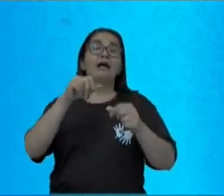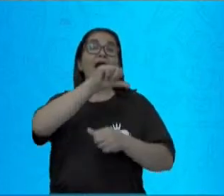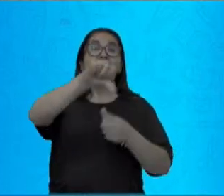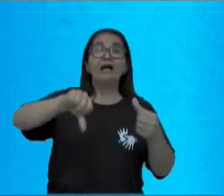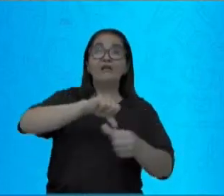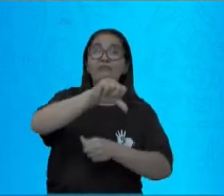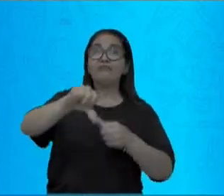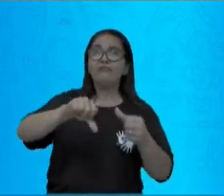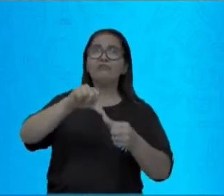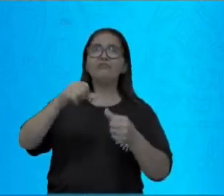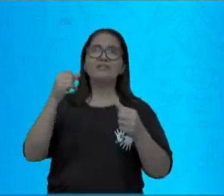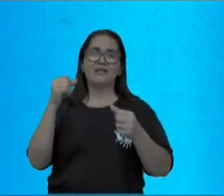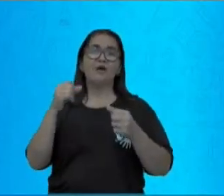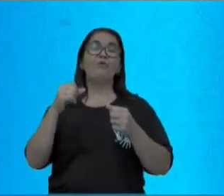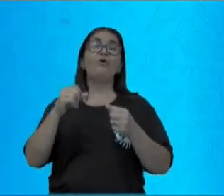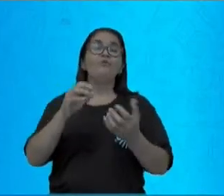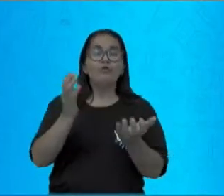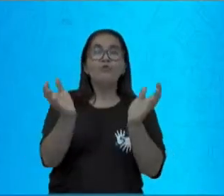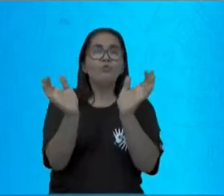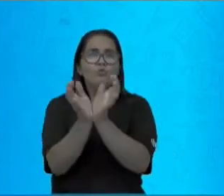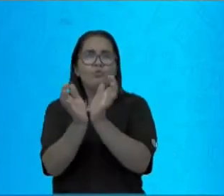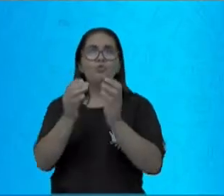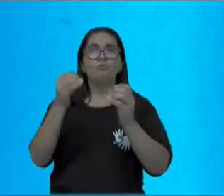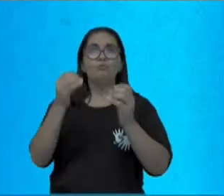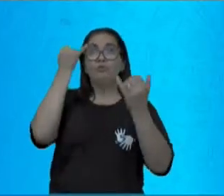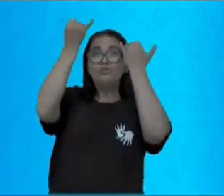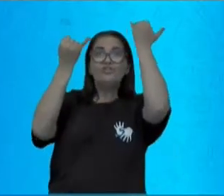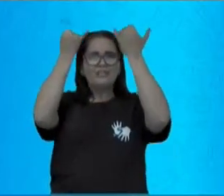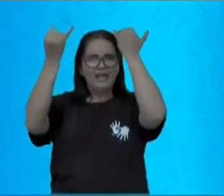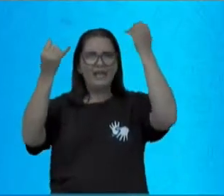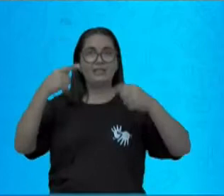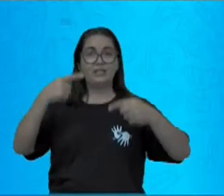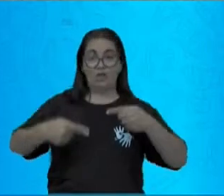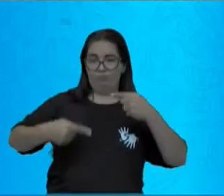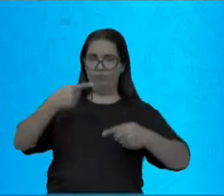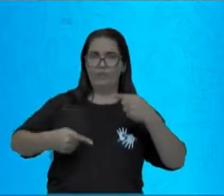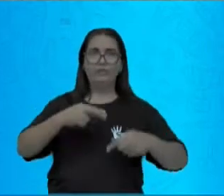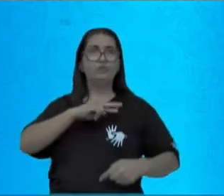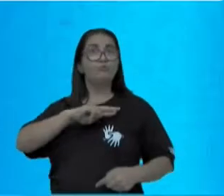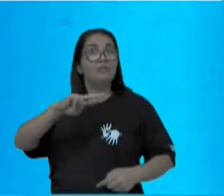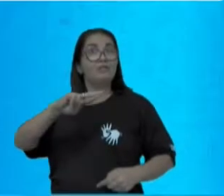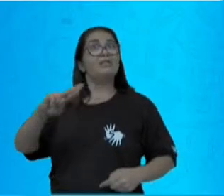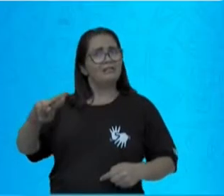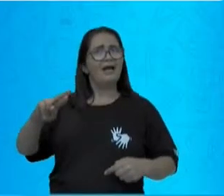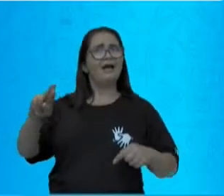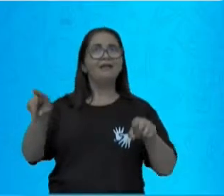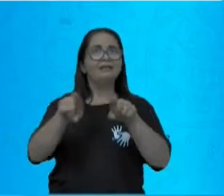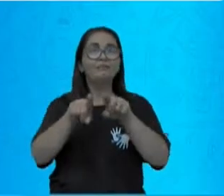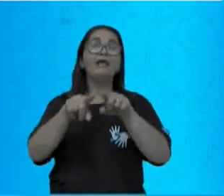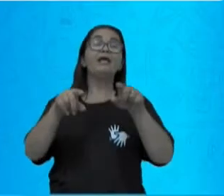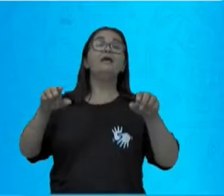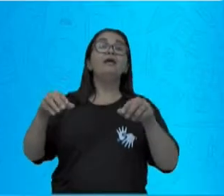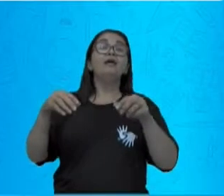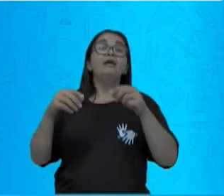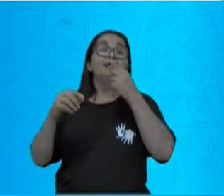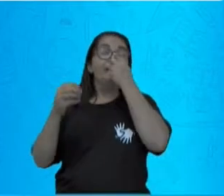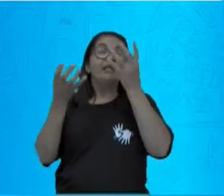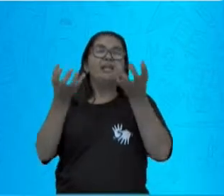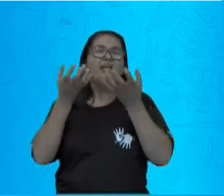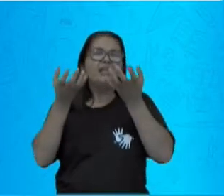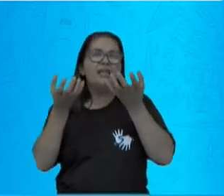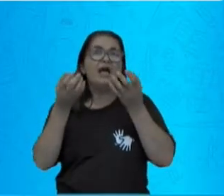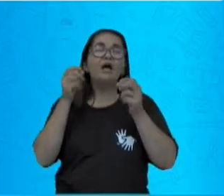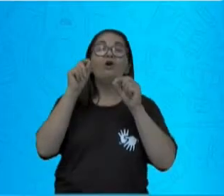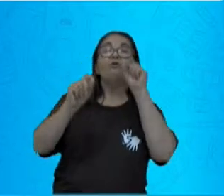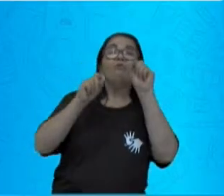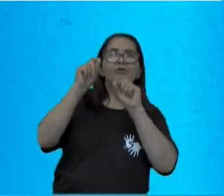um movimento político, militar, religioso que levou a fim as pretensões do absolutismo, que